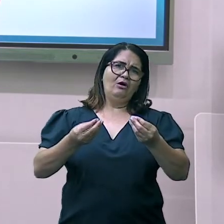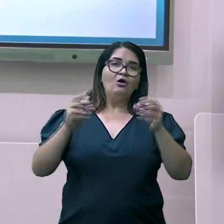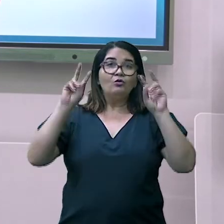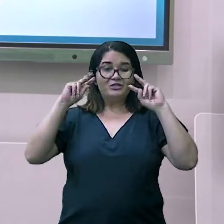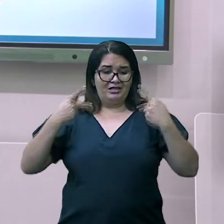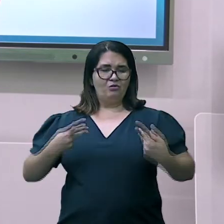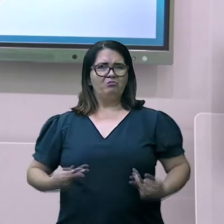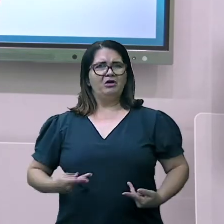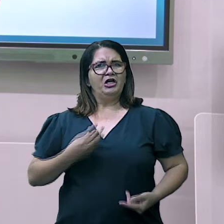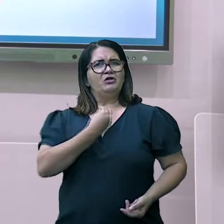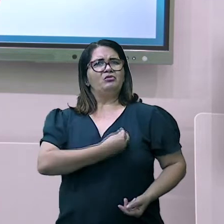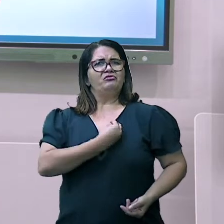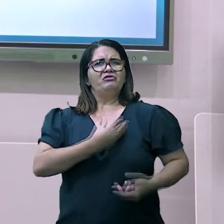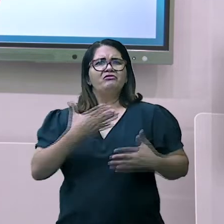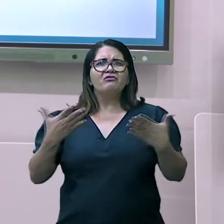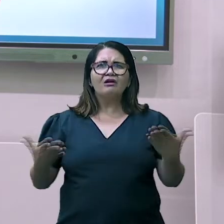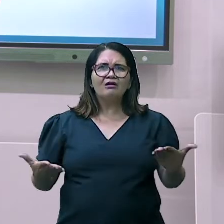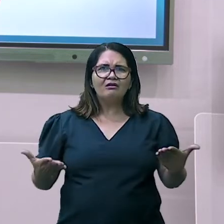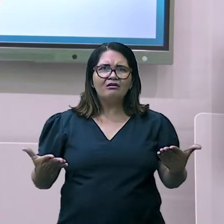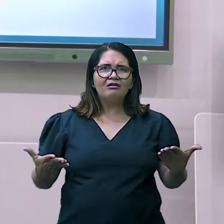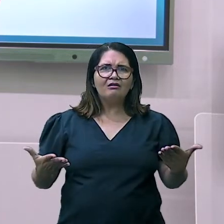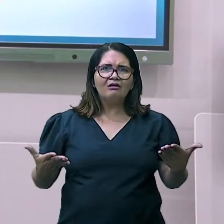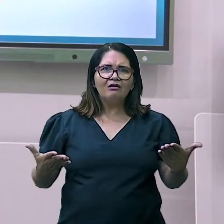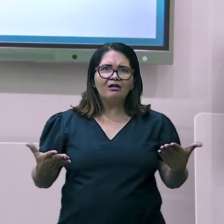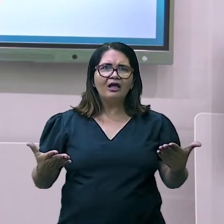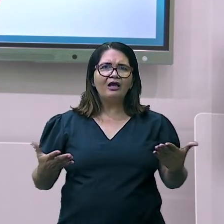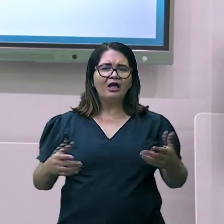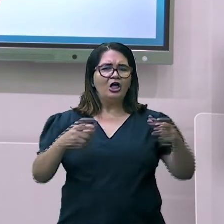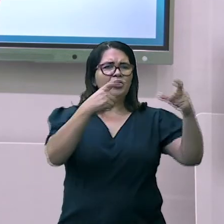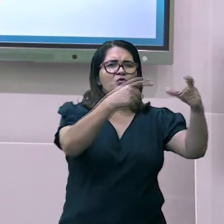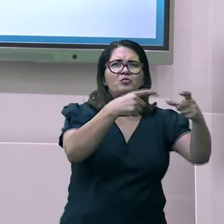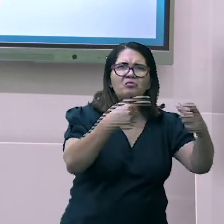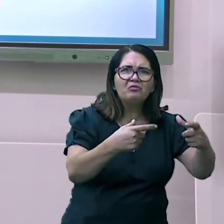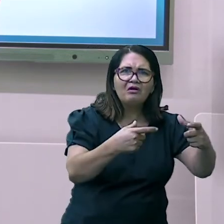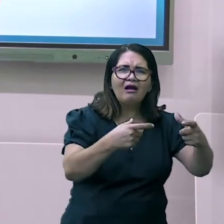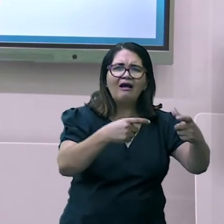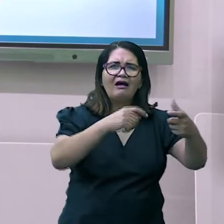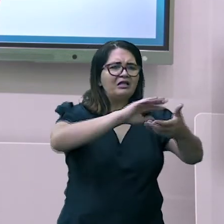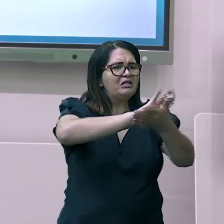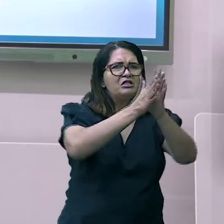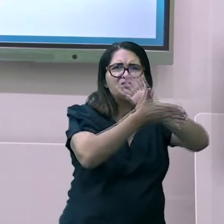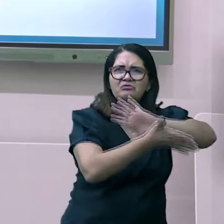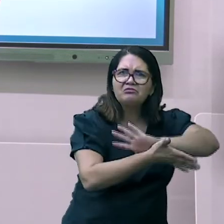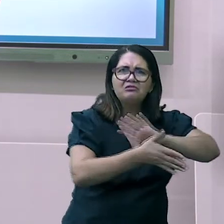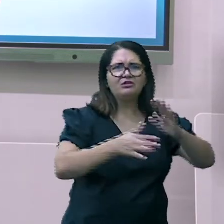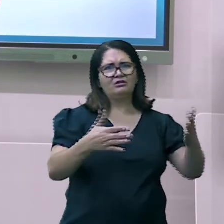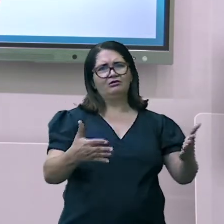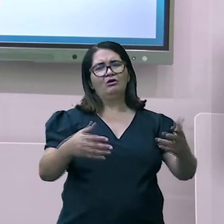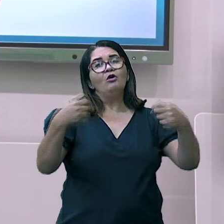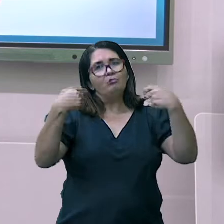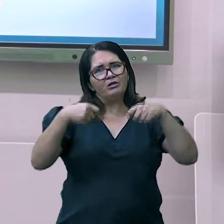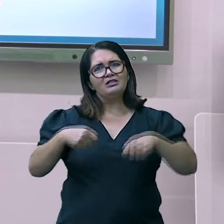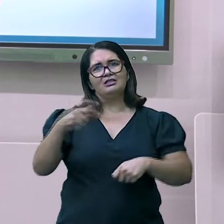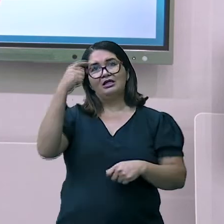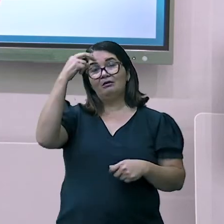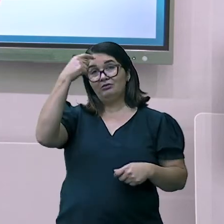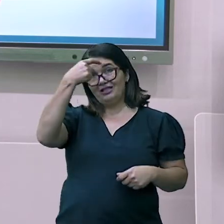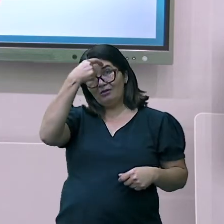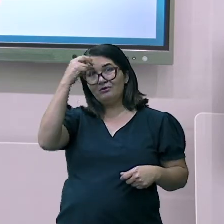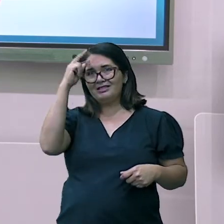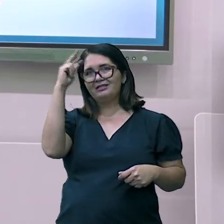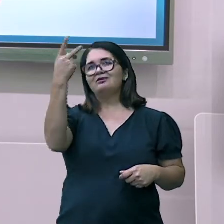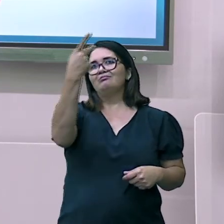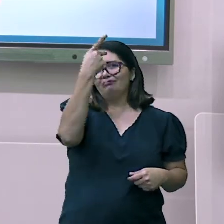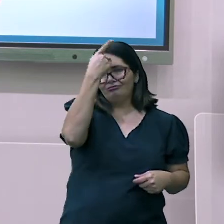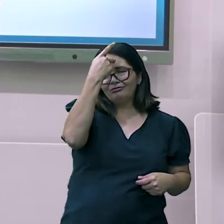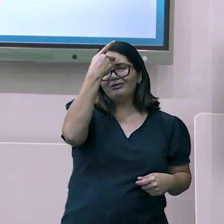sobrevivendo? Então, aqui ele fala dessa preservação e dessa consciência que o homem branco não